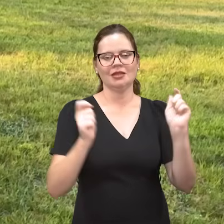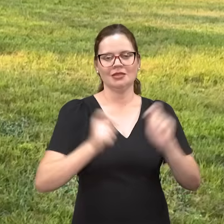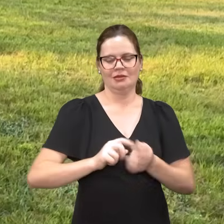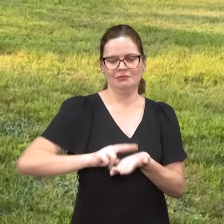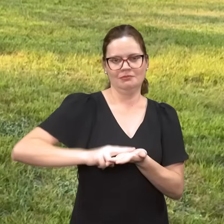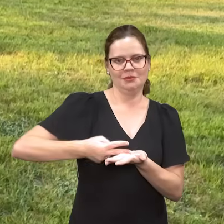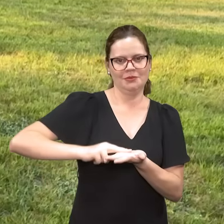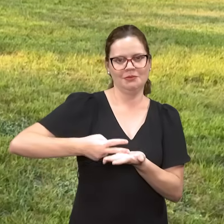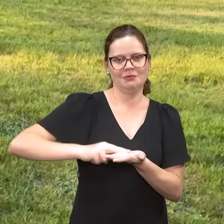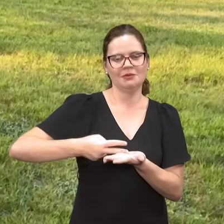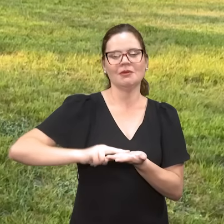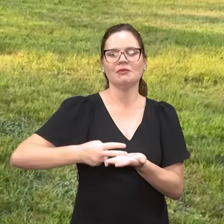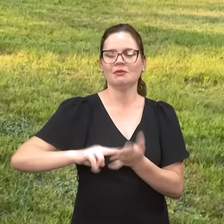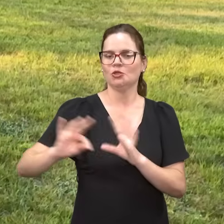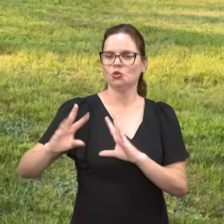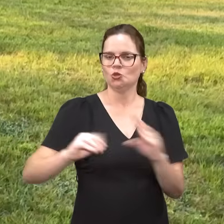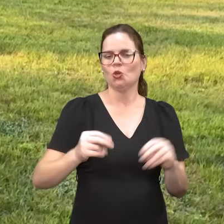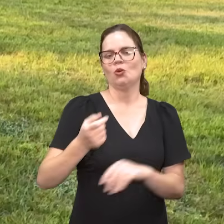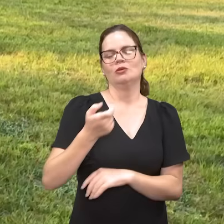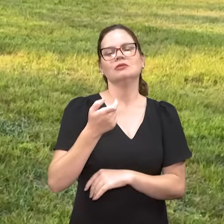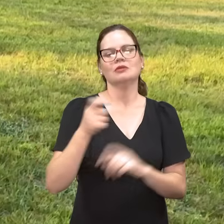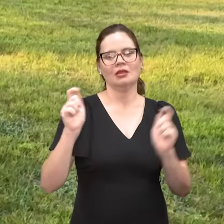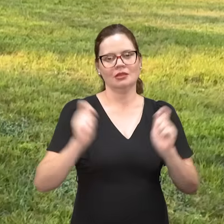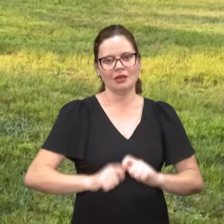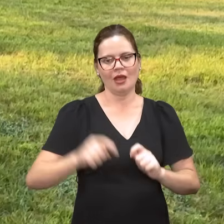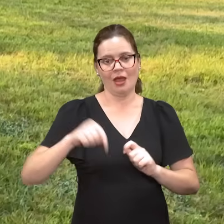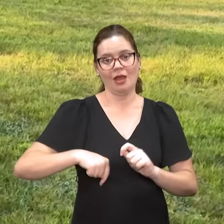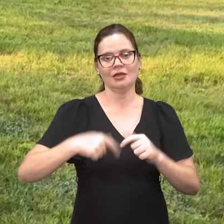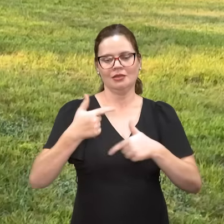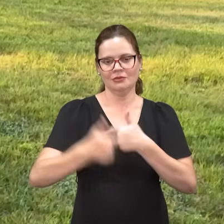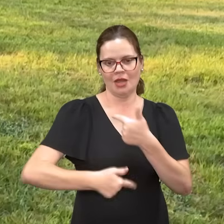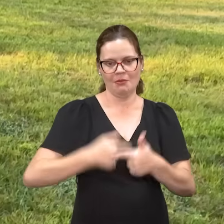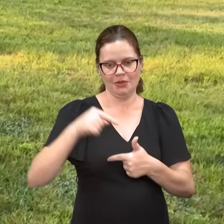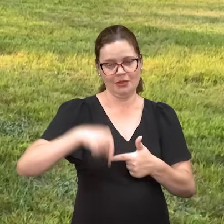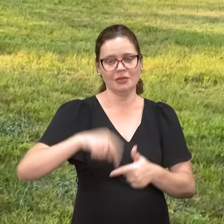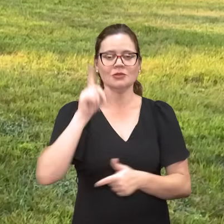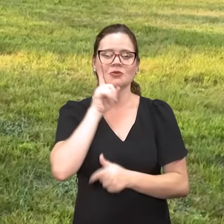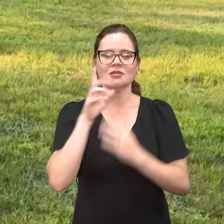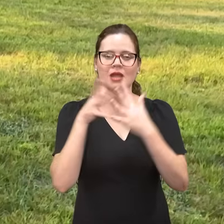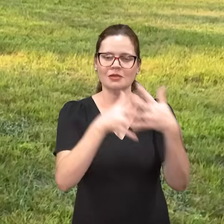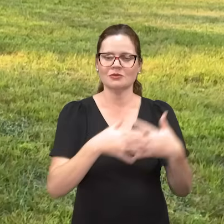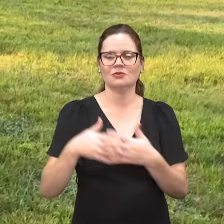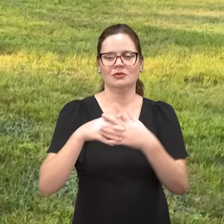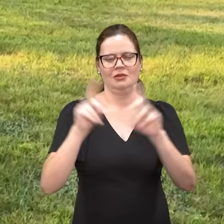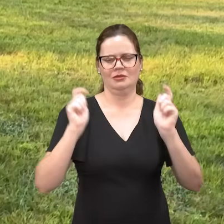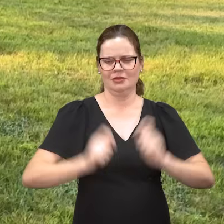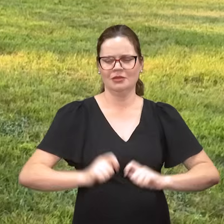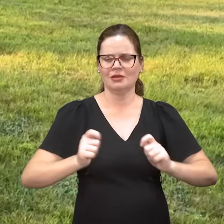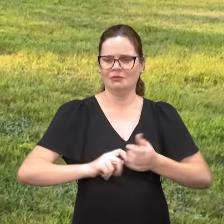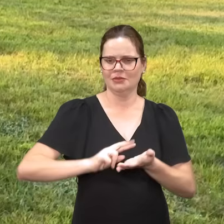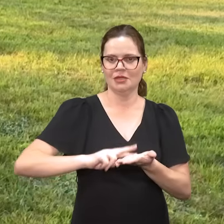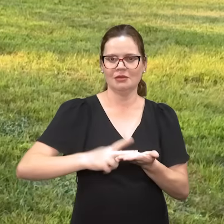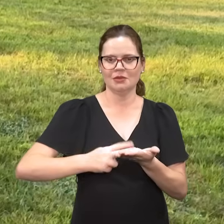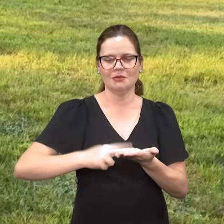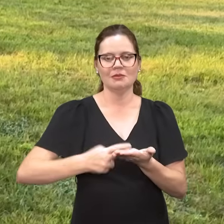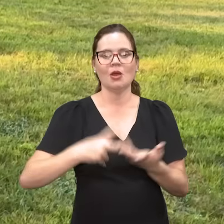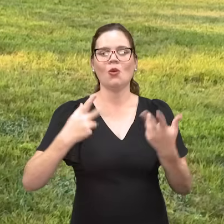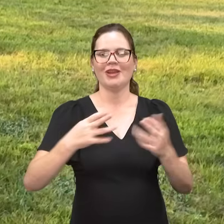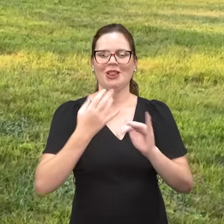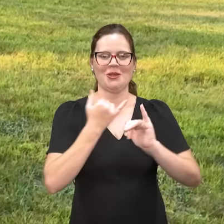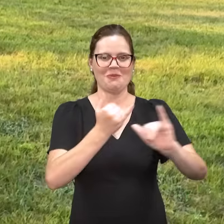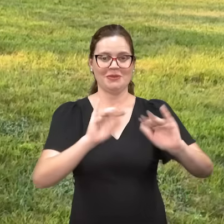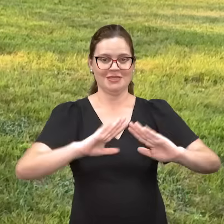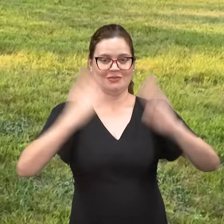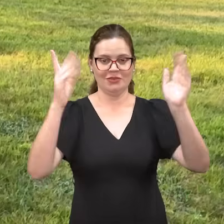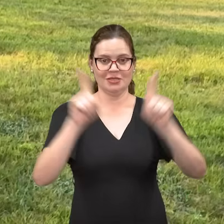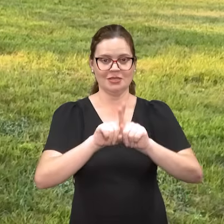a dublagem de conteúdos, trabalho desenvolvido aqui nos Estados Unidos, que permitiu que eventos como trombetas e festas e